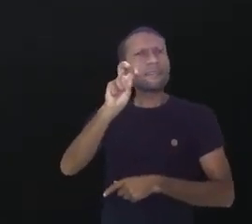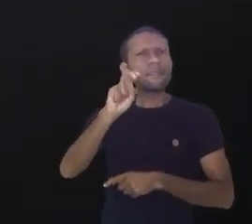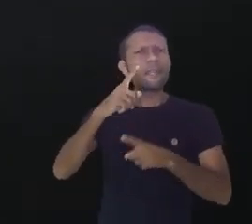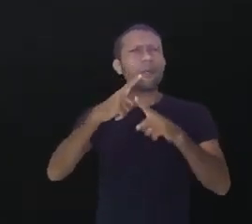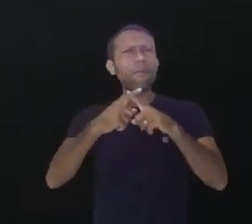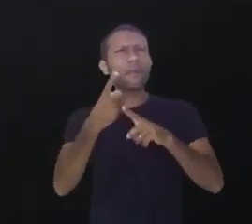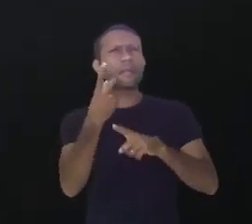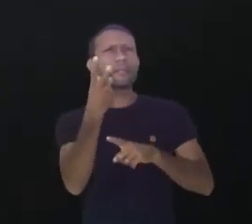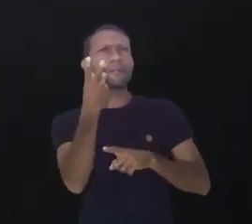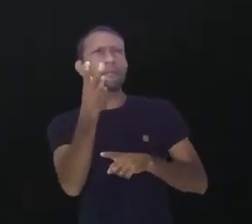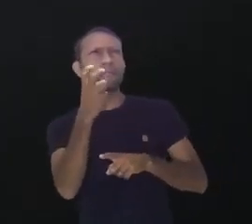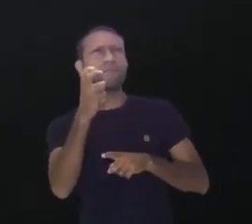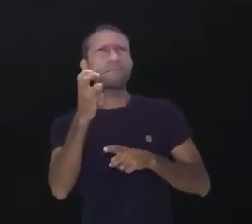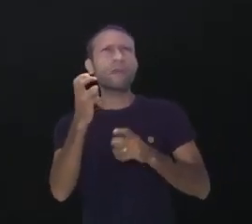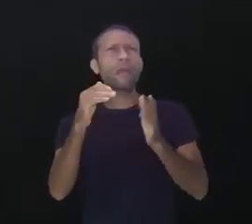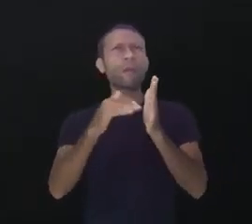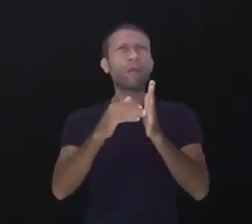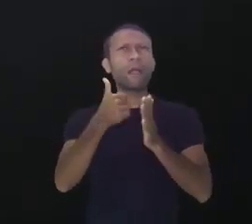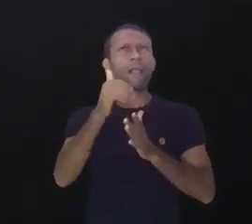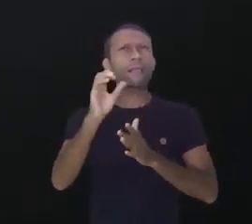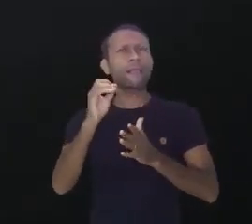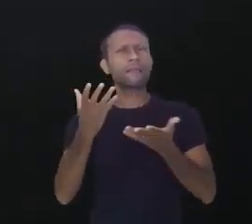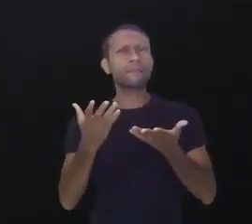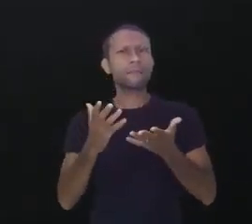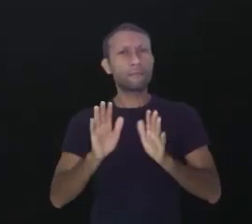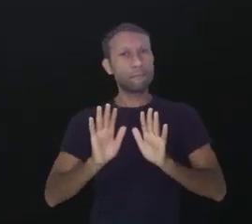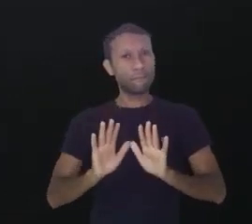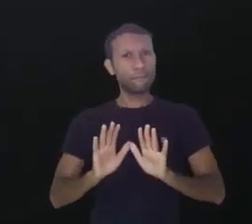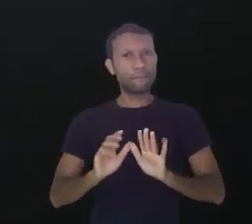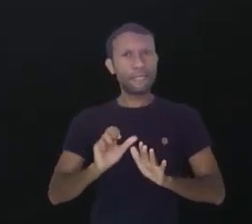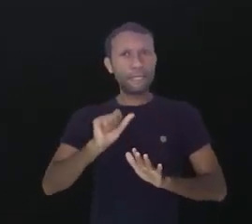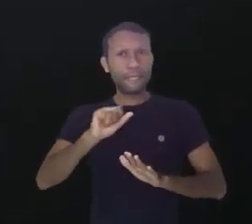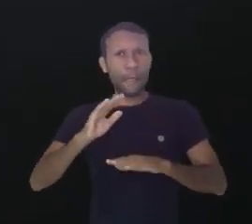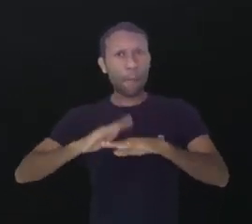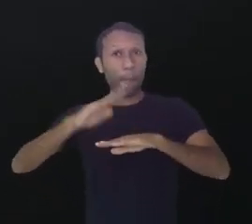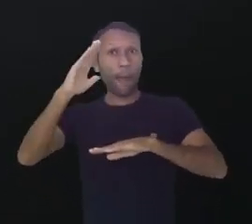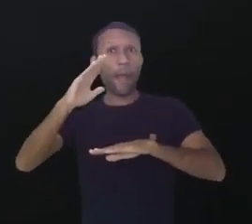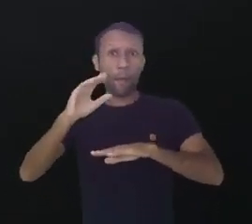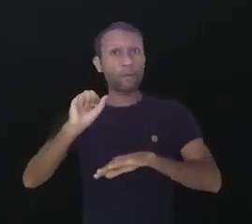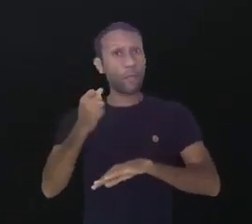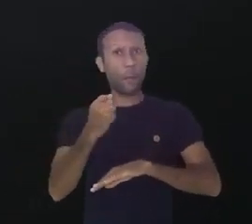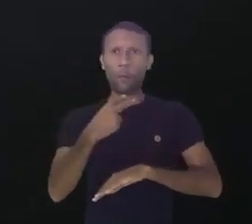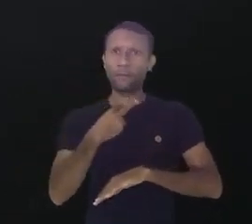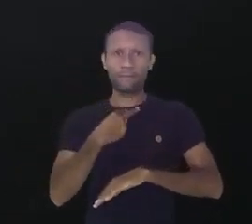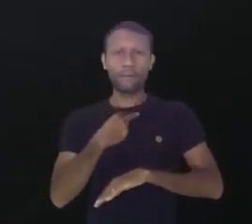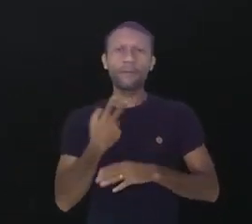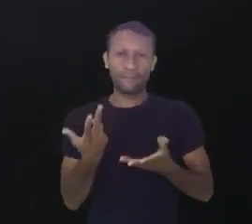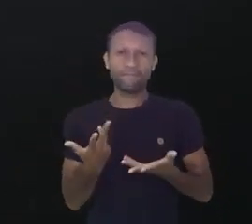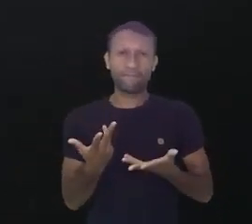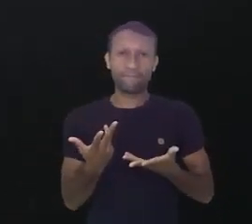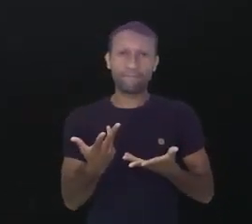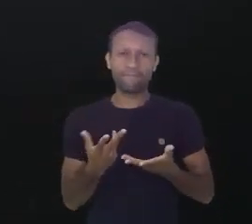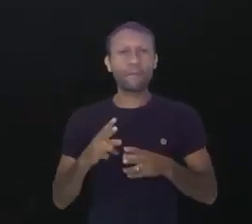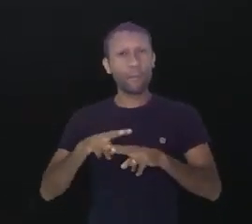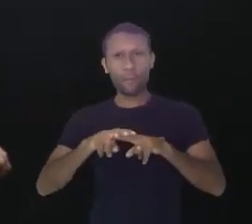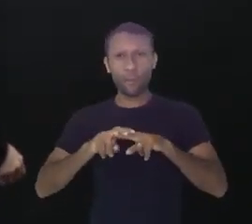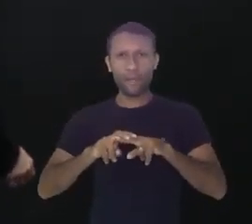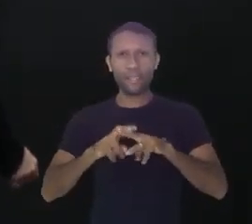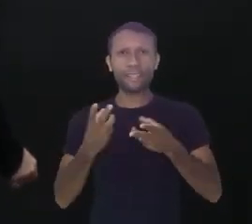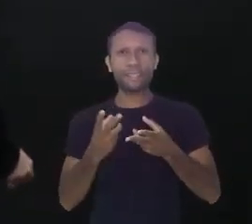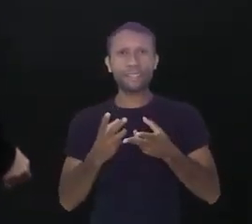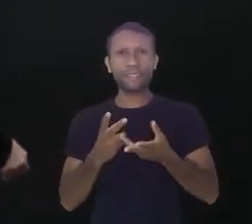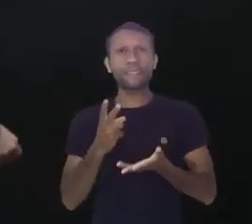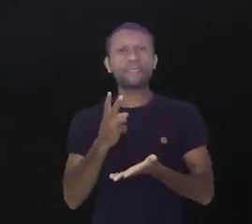1 é 5, 5 vezes 2 é 10. Epa, se é 10, é maior do que 8, então 2 não vale.